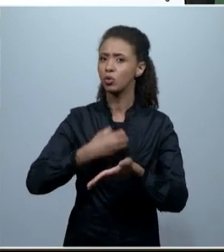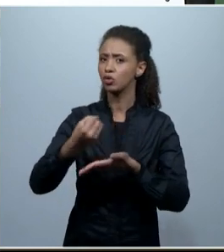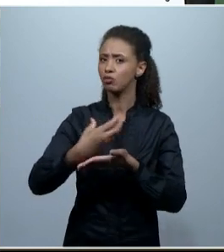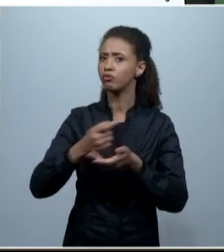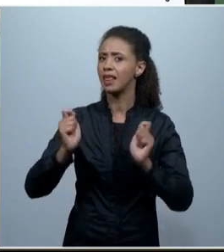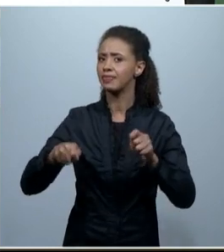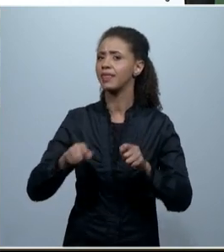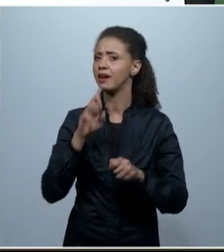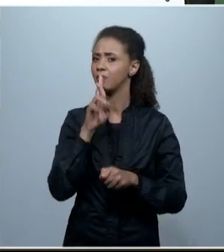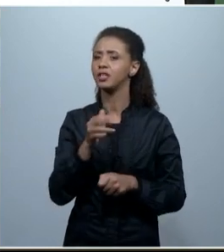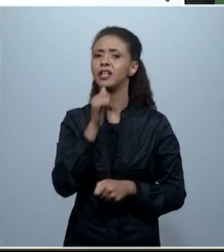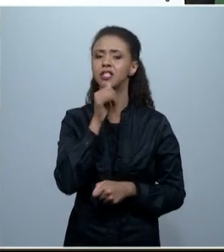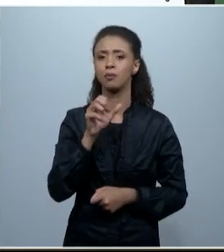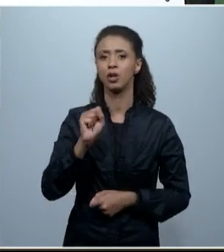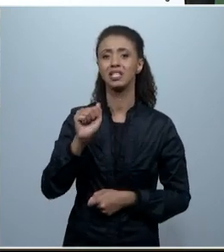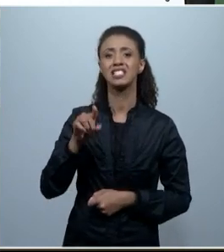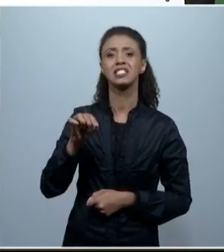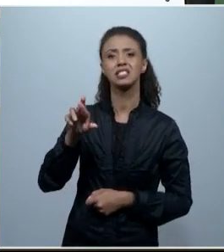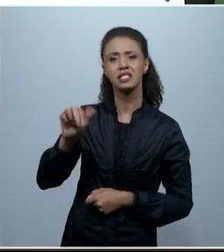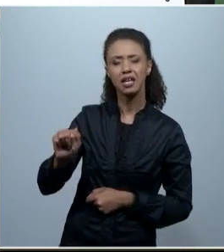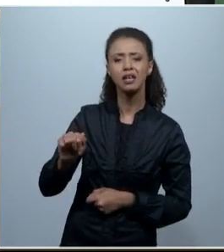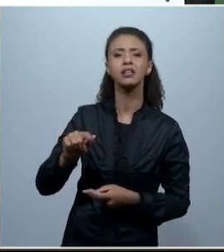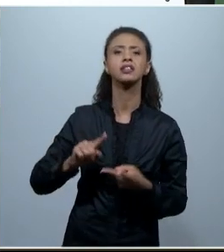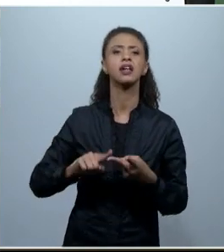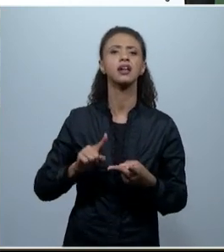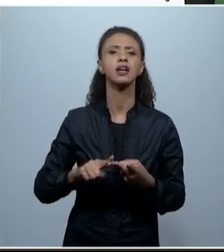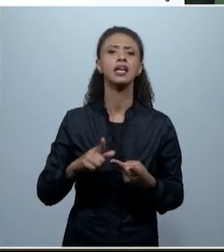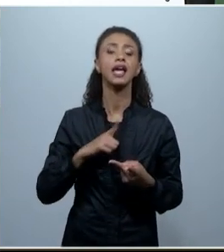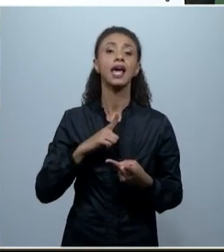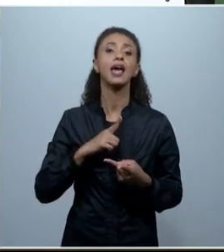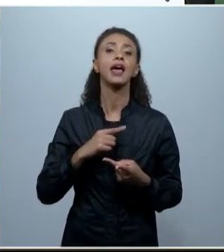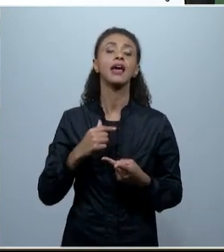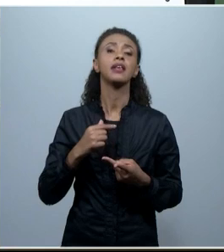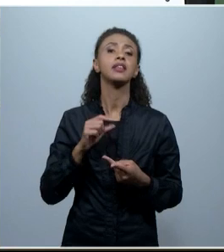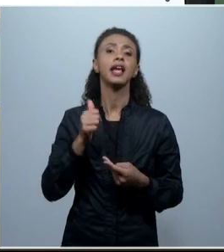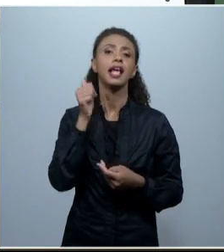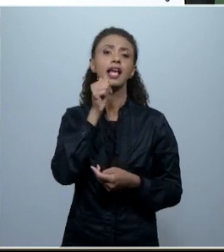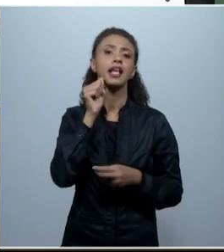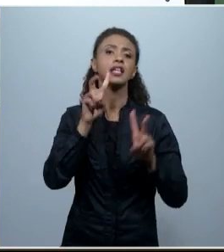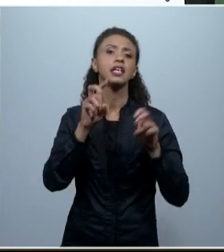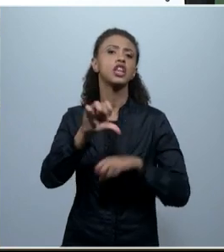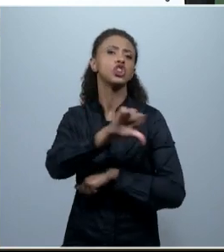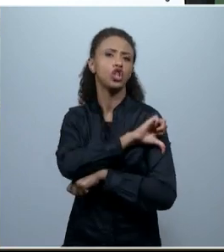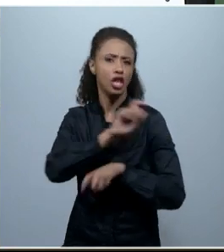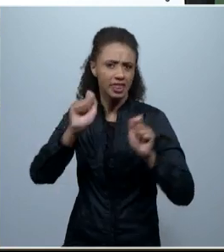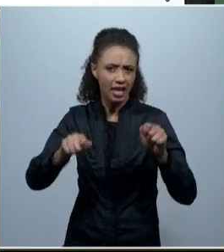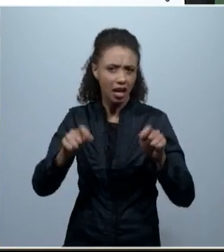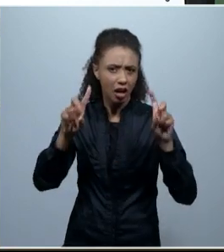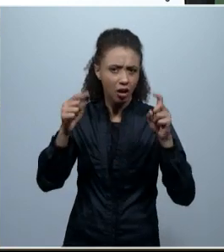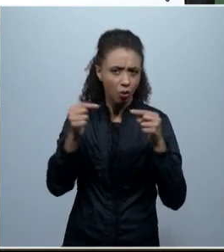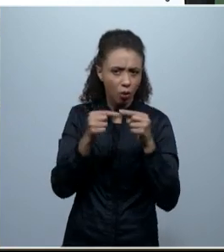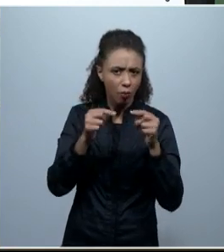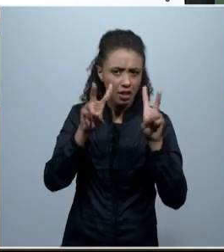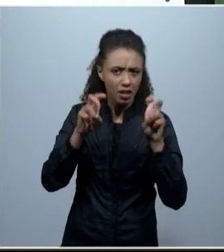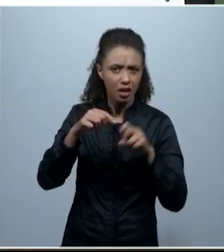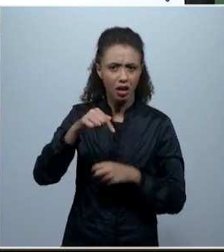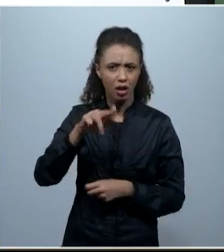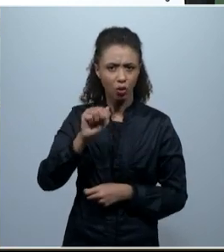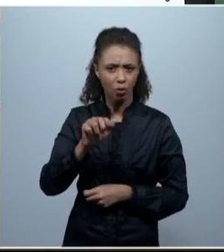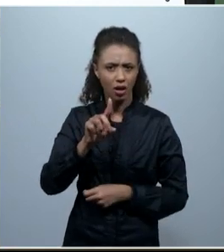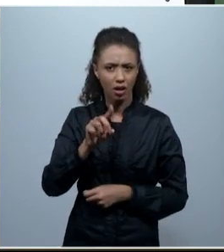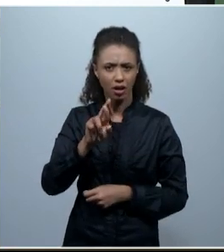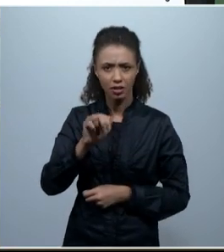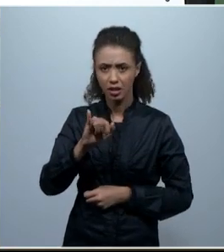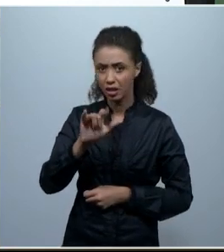tratar a pergunta da sandra sobre o assunto e quadrilátero ser tratado no ano a folha é em parte sim